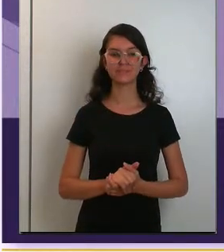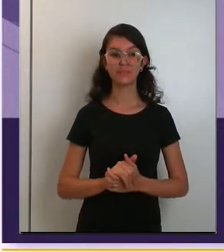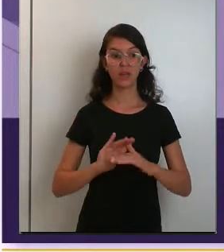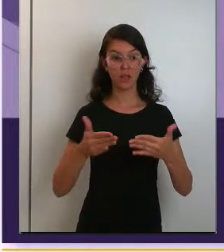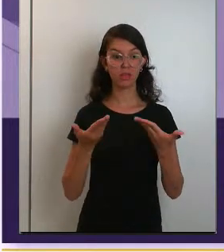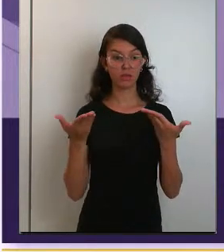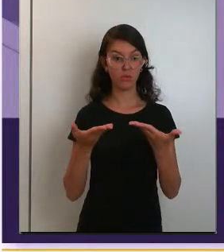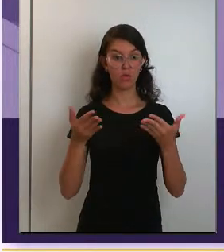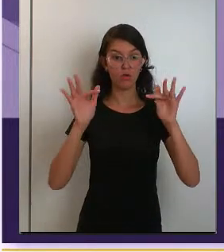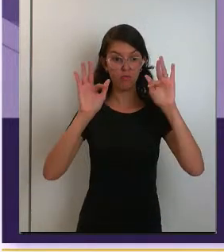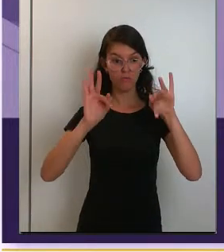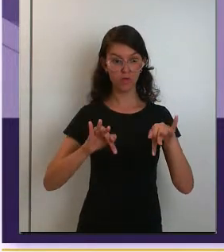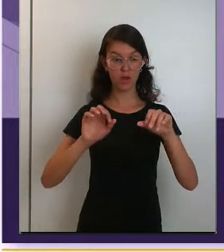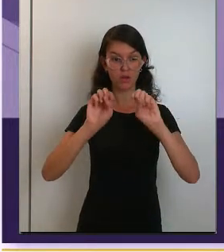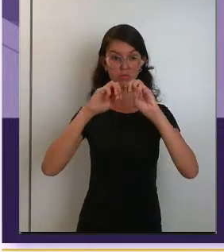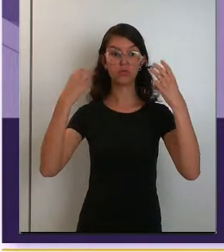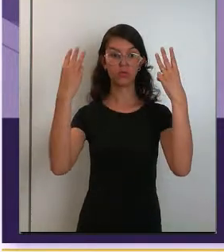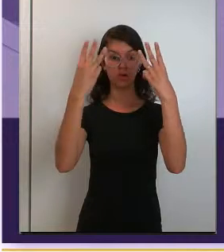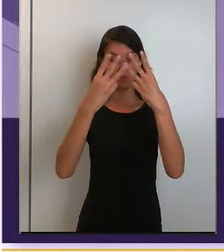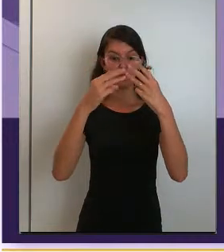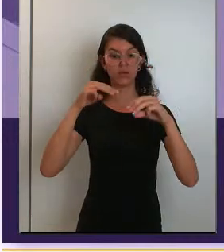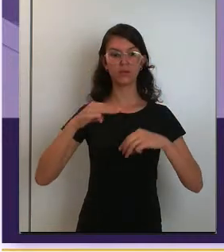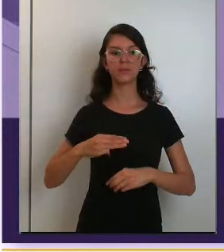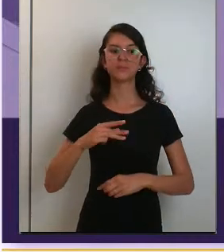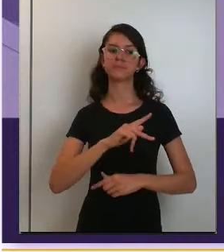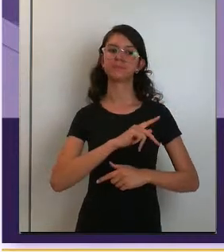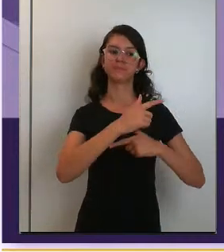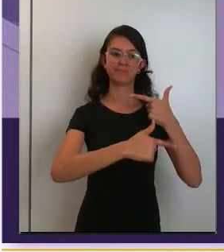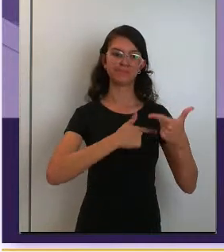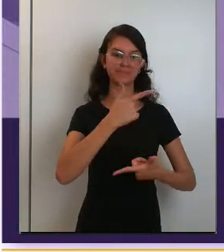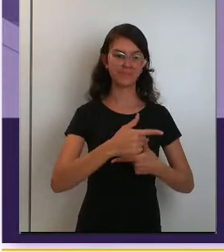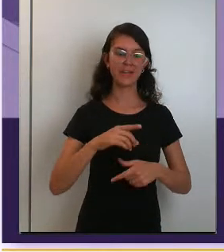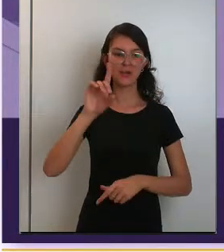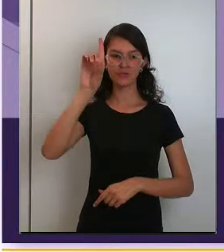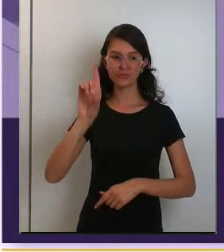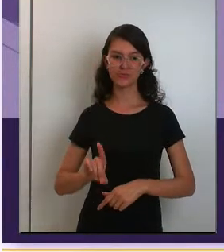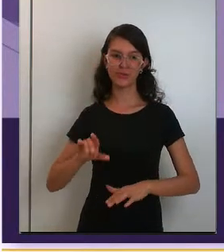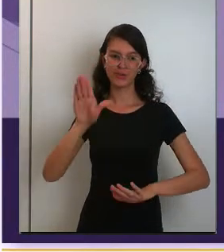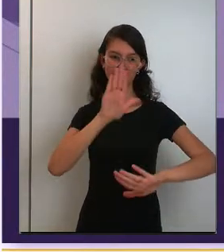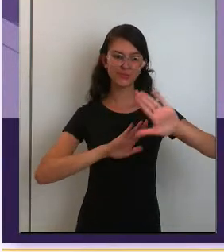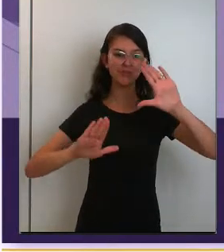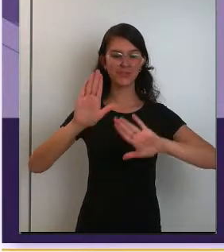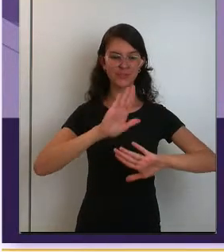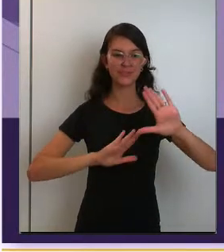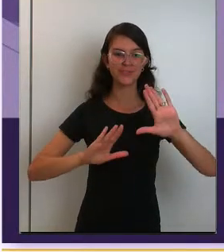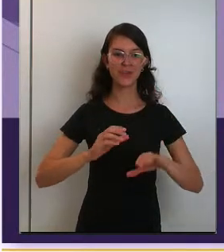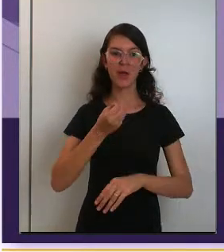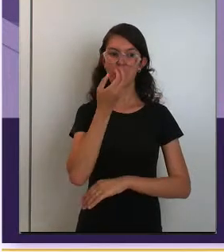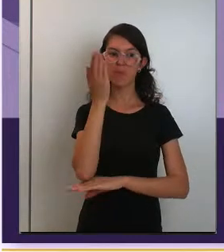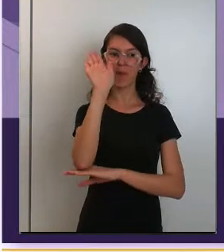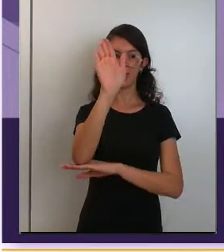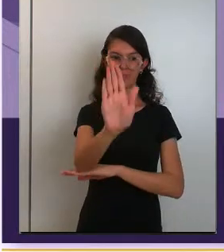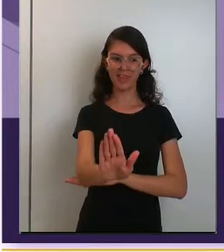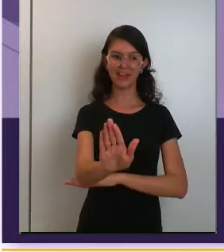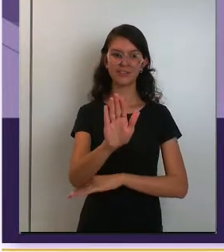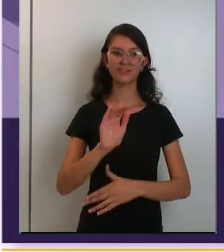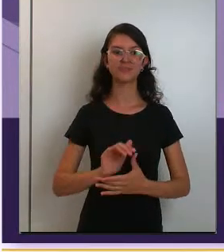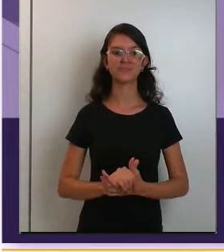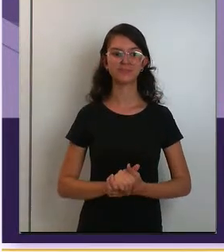Está encerrado o webinar MPT, o Trabalho e o Direito de Cuidar. Tenham todos novamente uma boa tarde.